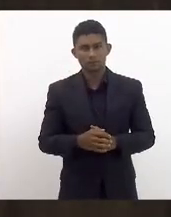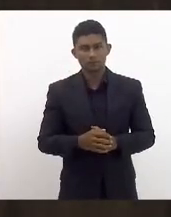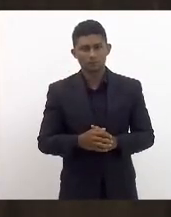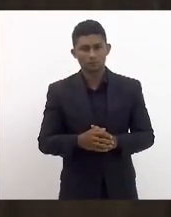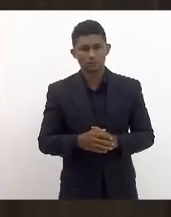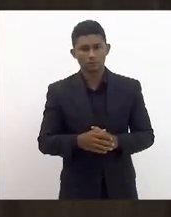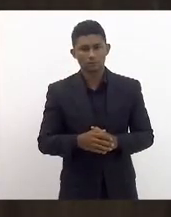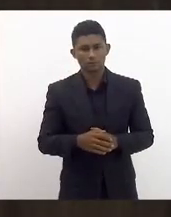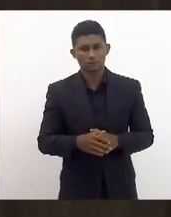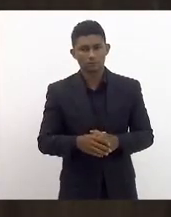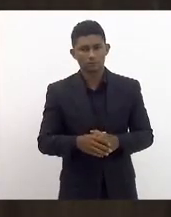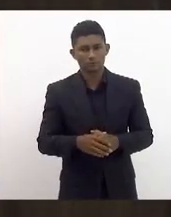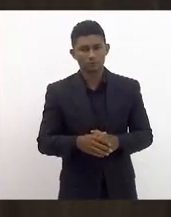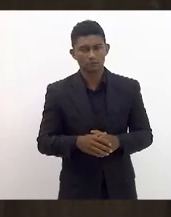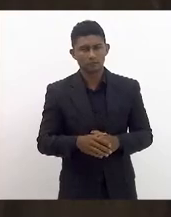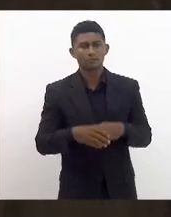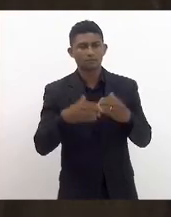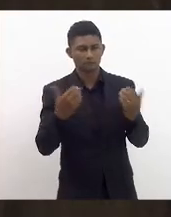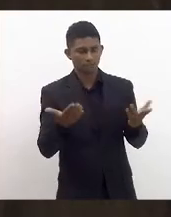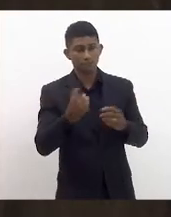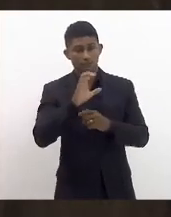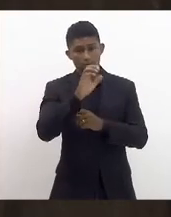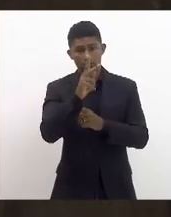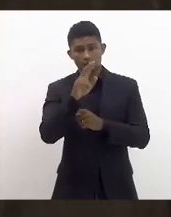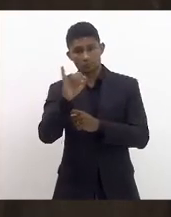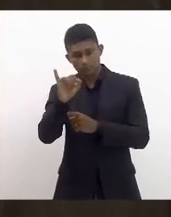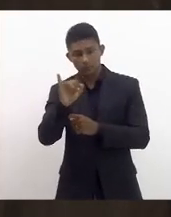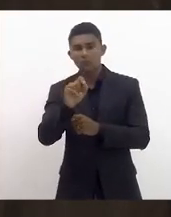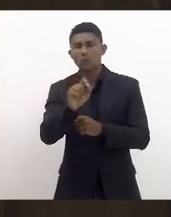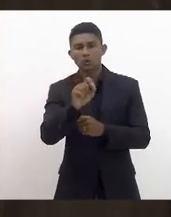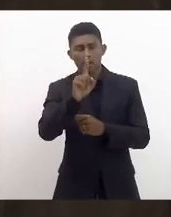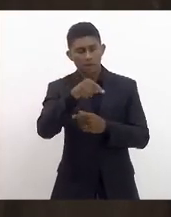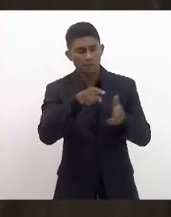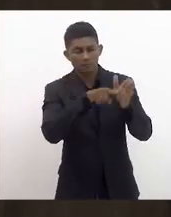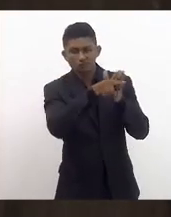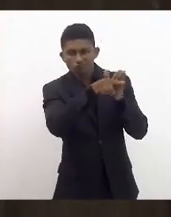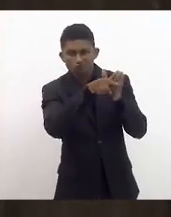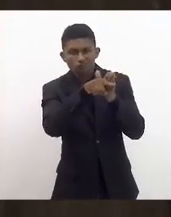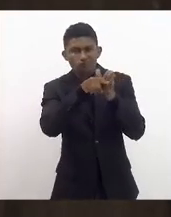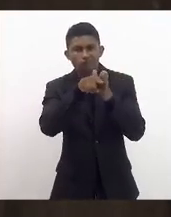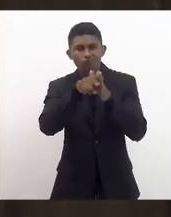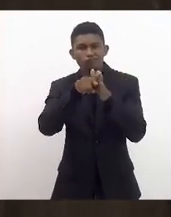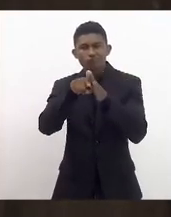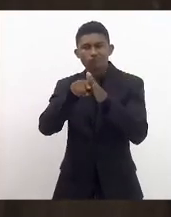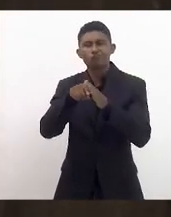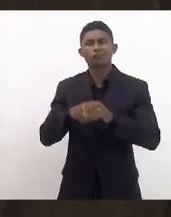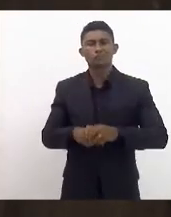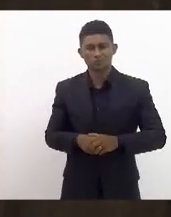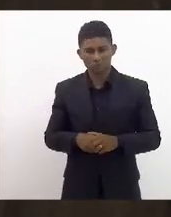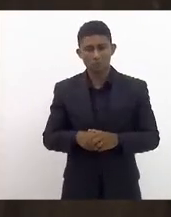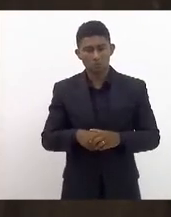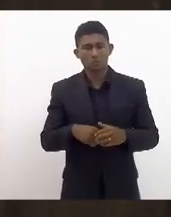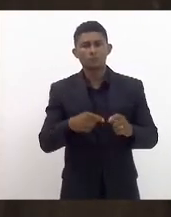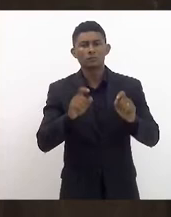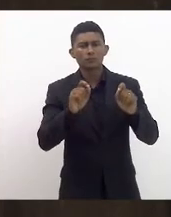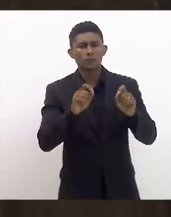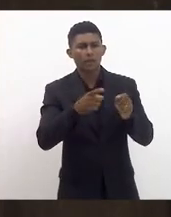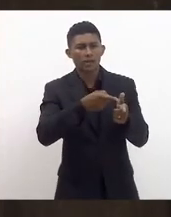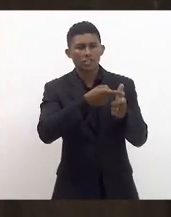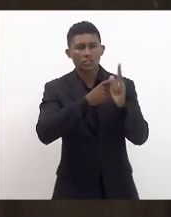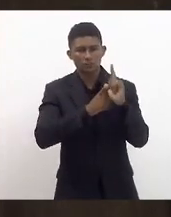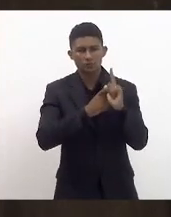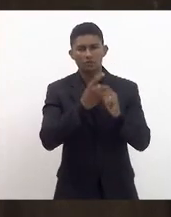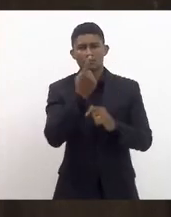CPI que visa vasculhar, examinar, auditar o serviço da dívida de